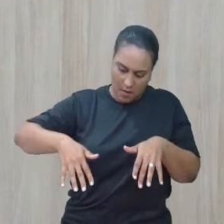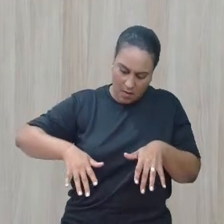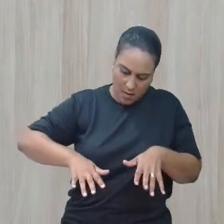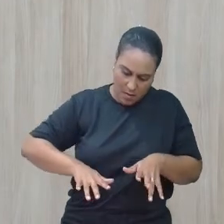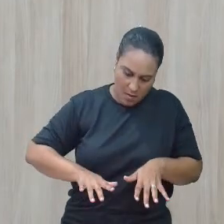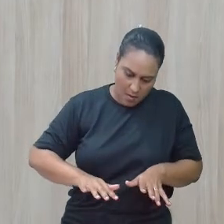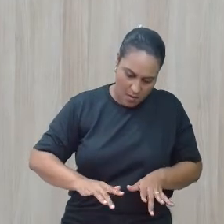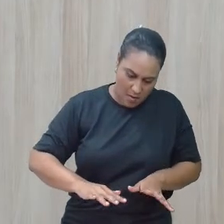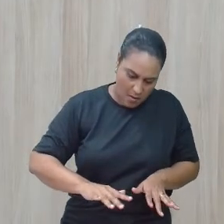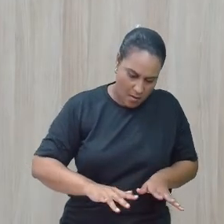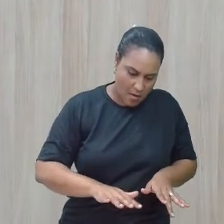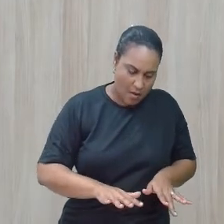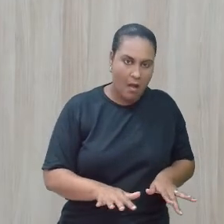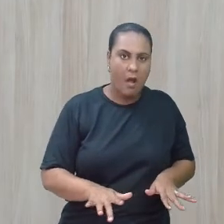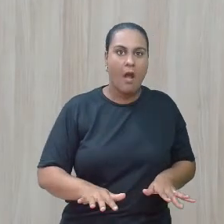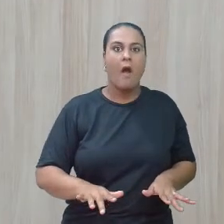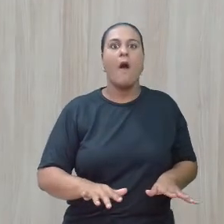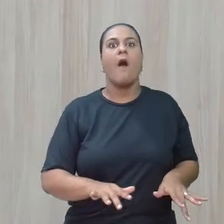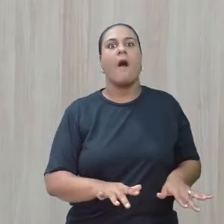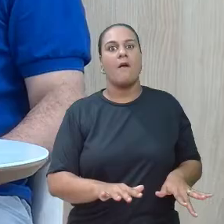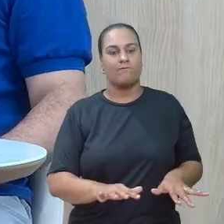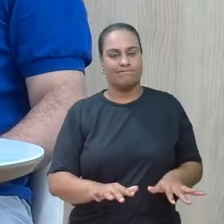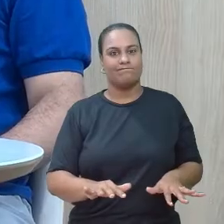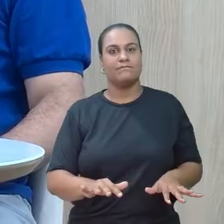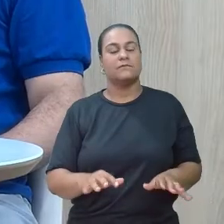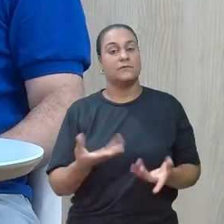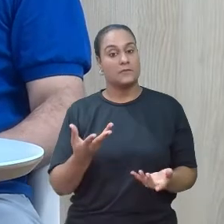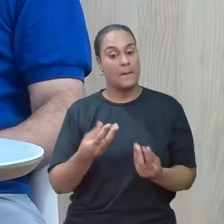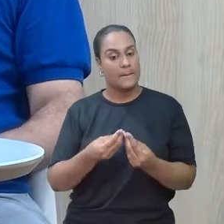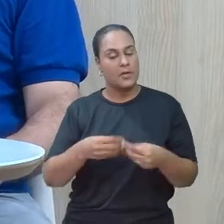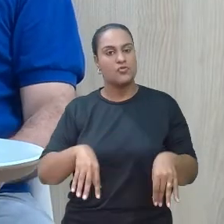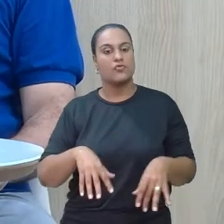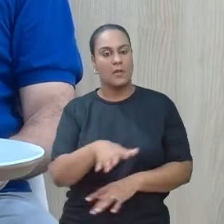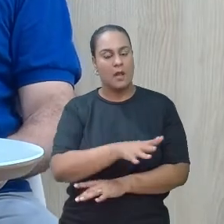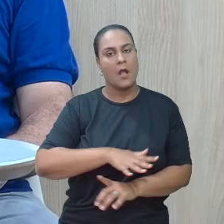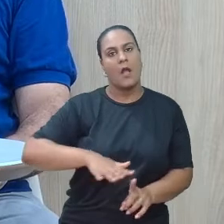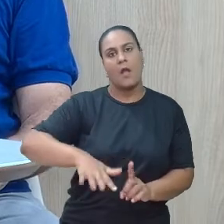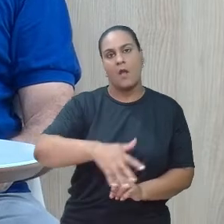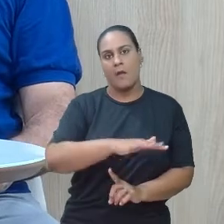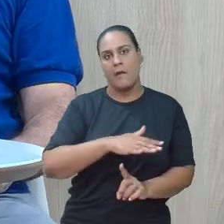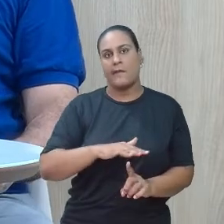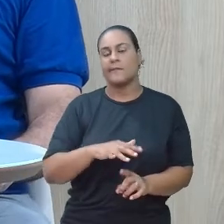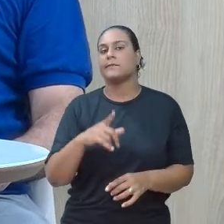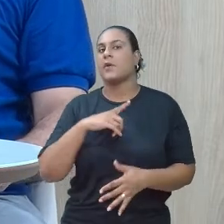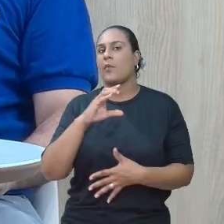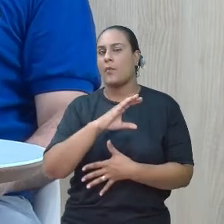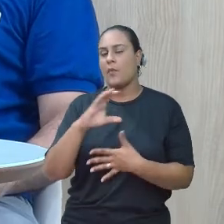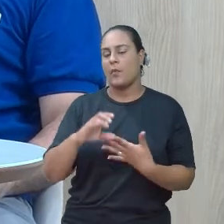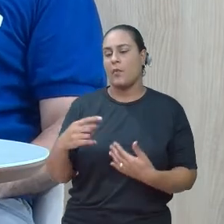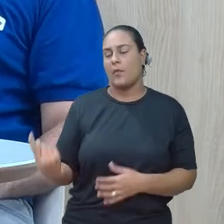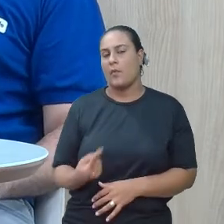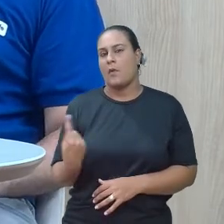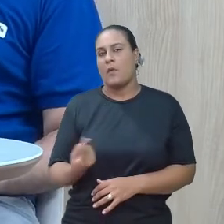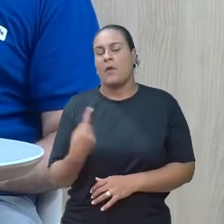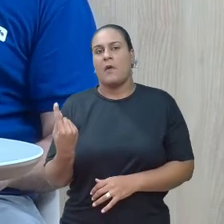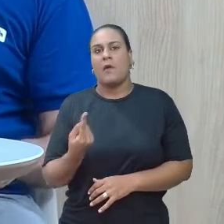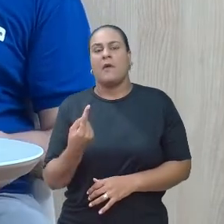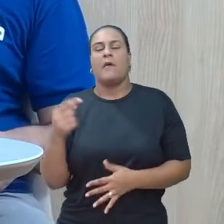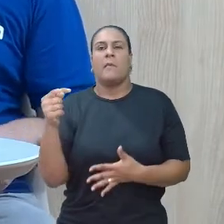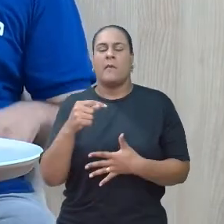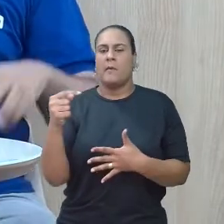né? Sim, isso, professor sim, Gilson? Sim. Aí você voltando também ali um pouco aquelas categorias, né, de ciclone, tornados,